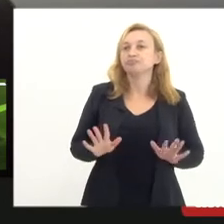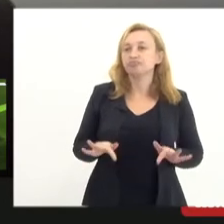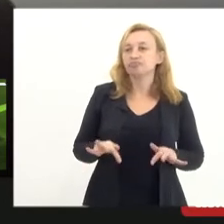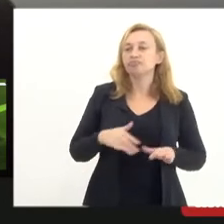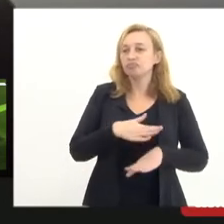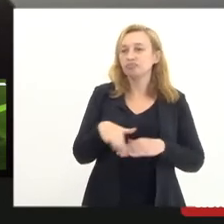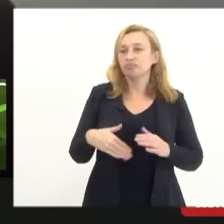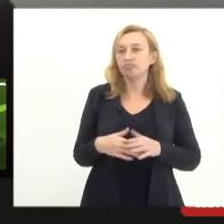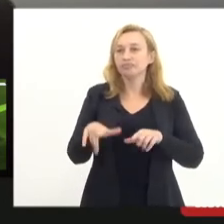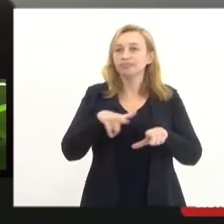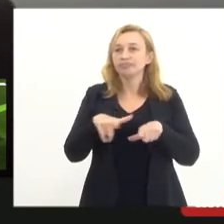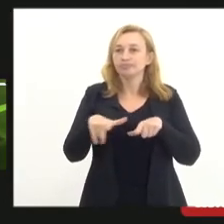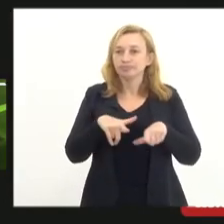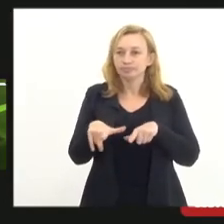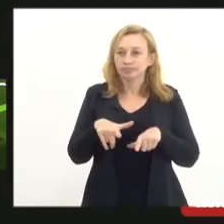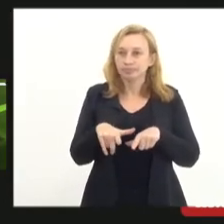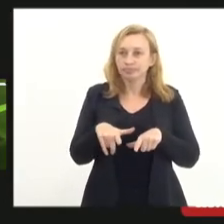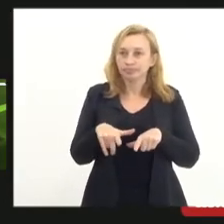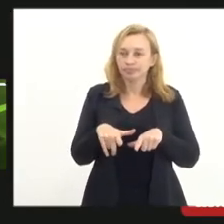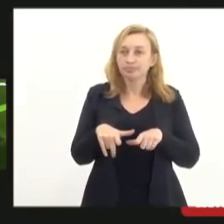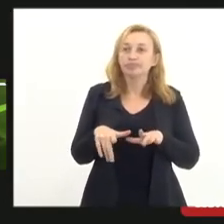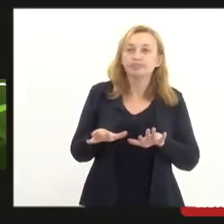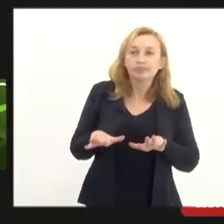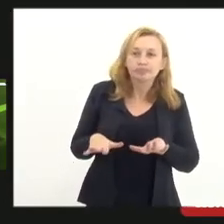os serviços... É a fretada, então.